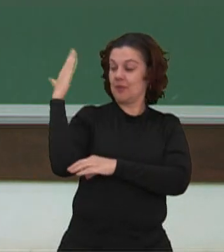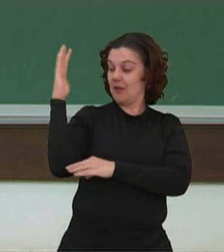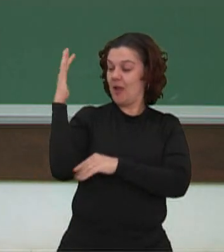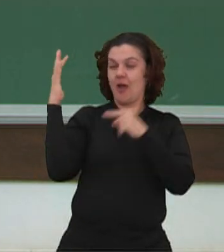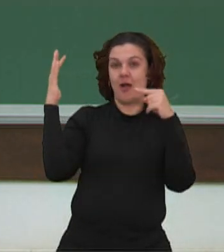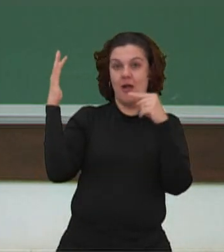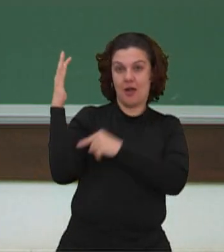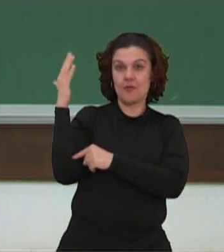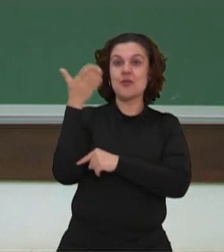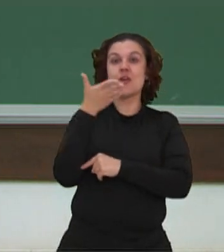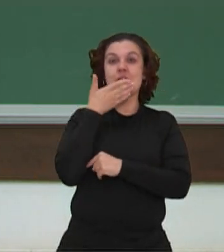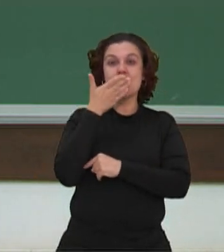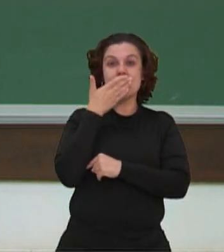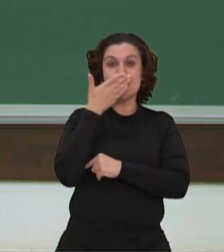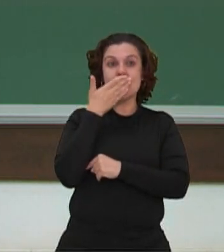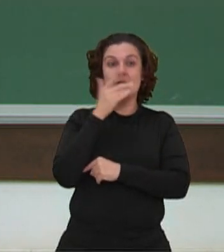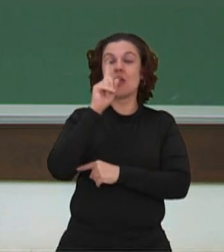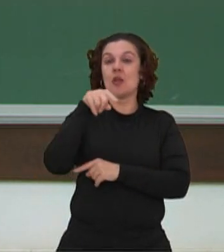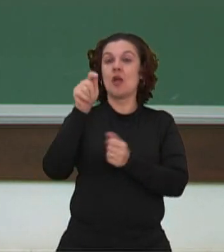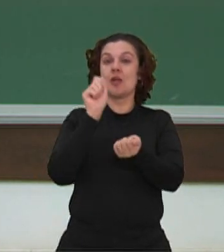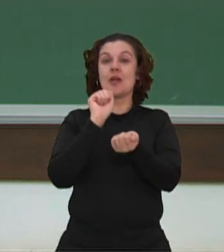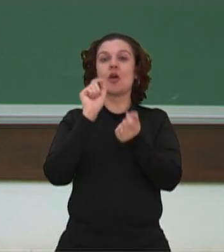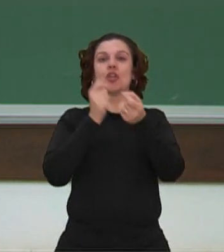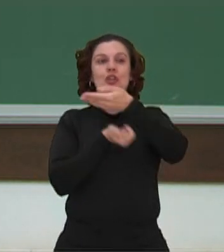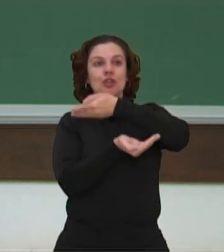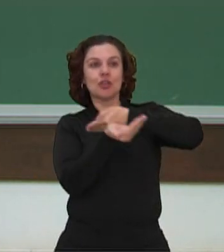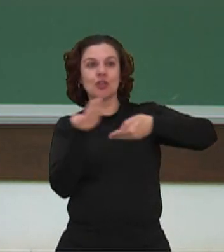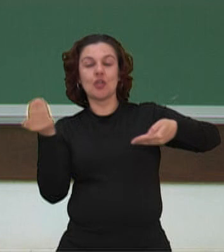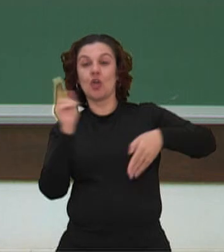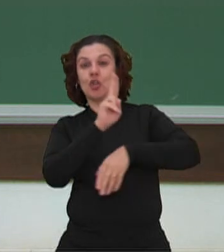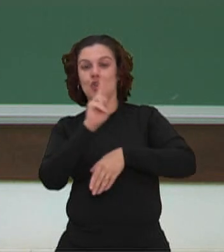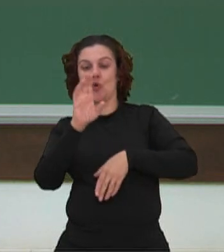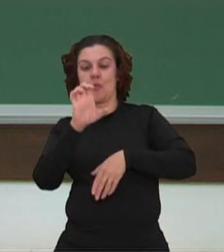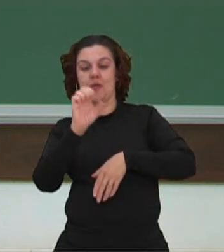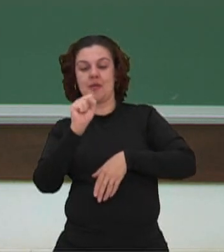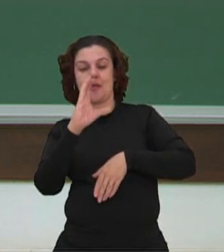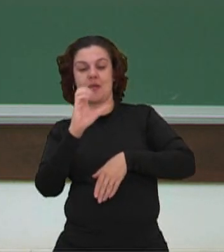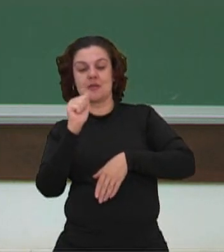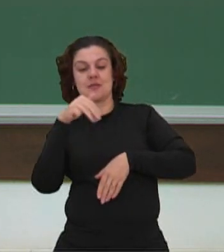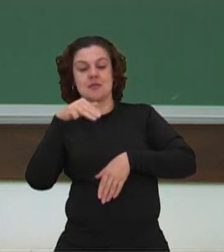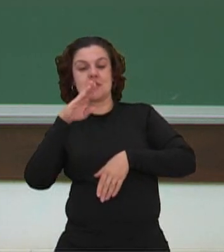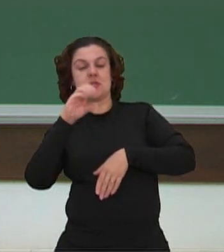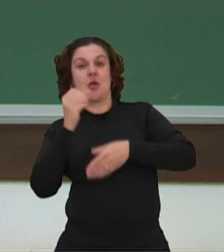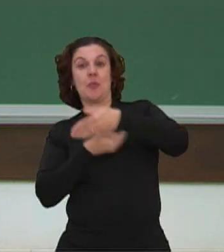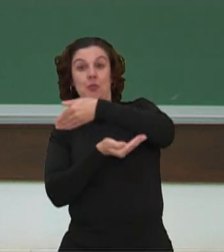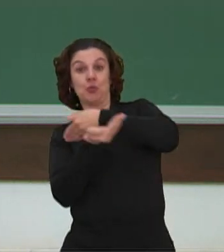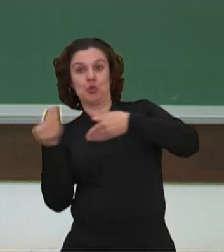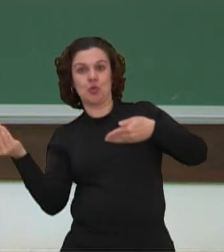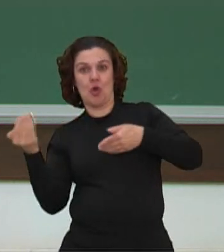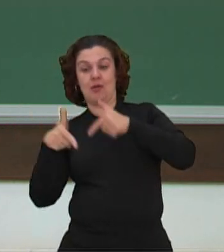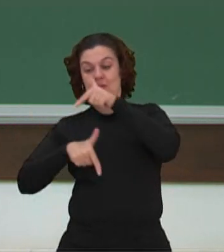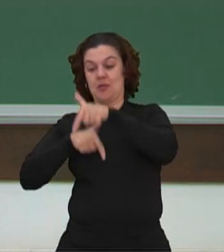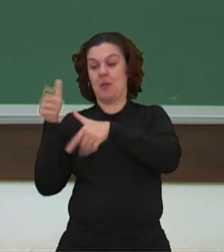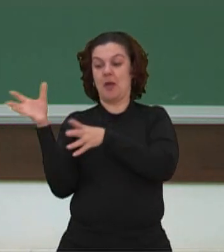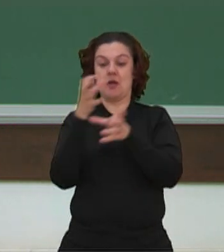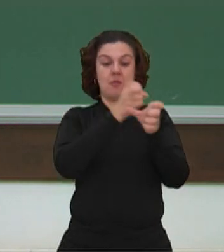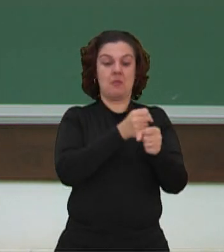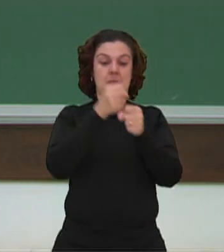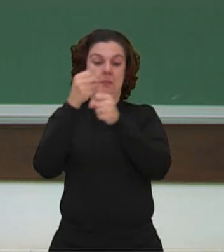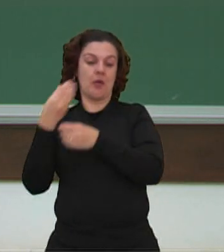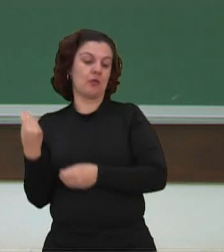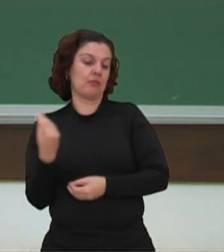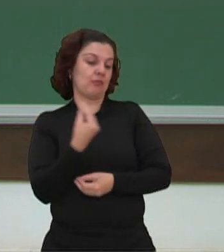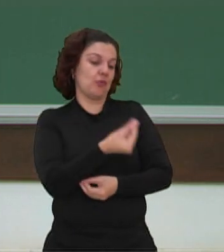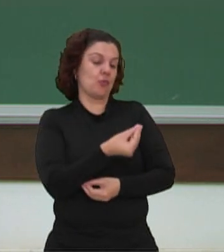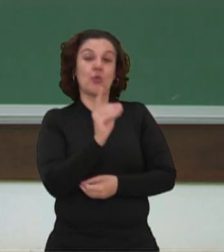pau-brasil, na forma de escambo, a troca de trabalho por uma mercadoria, por algo assim